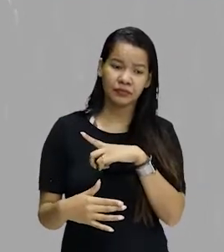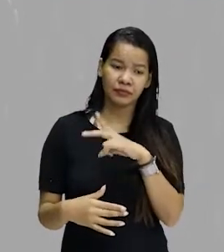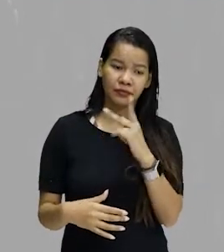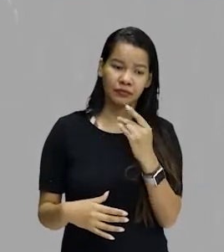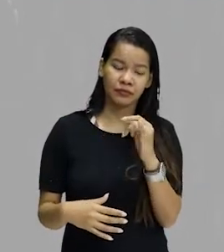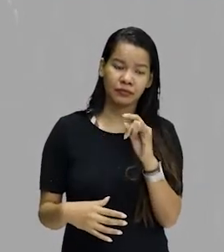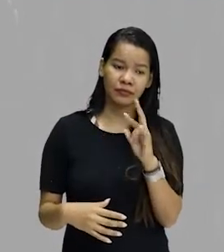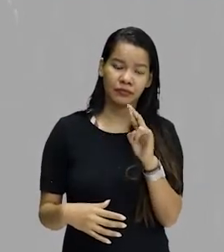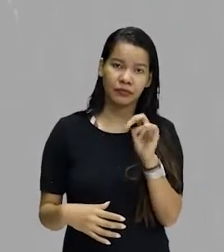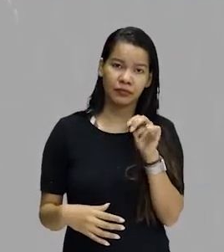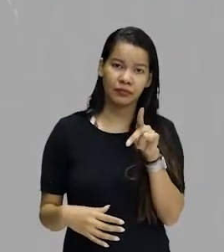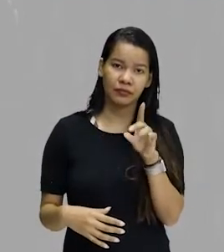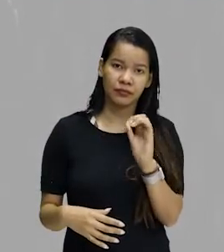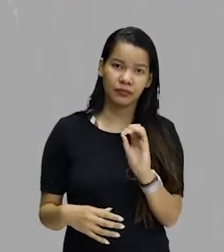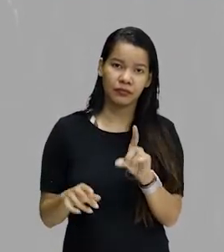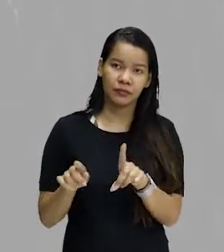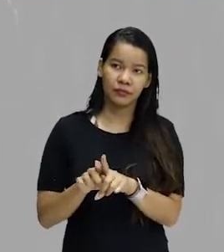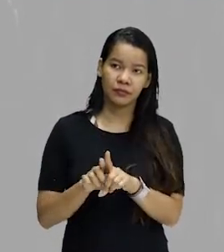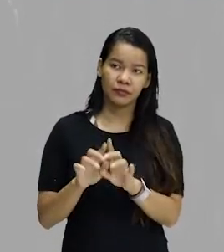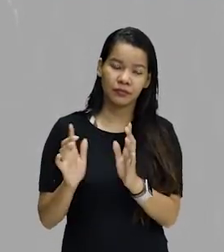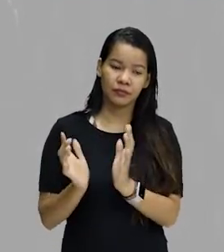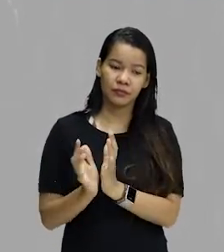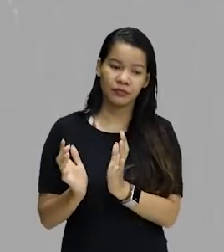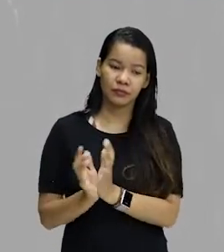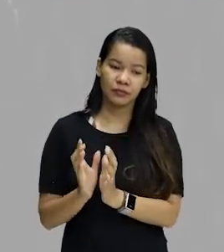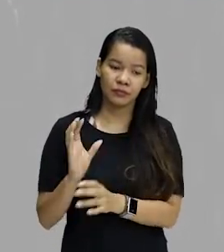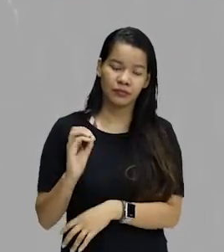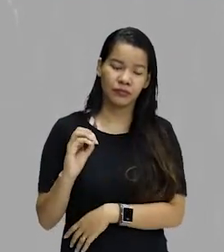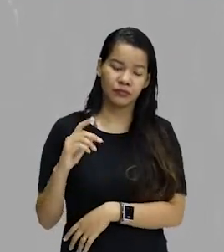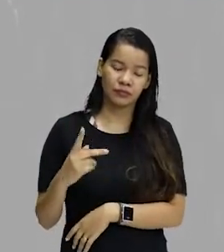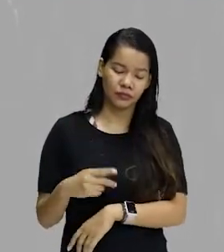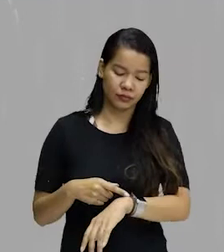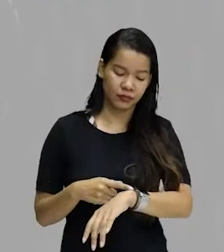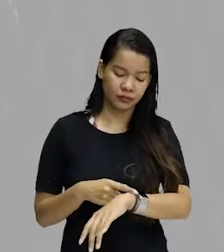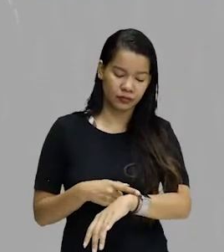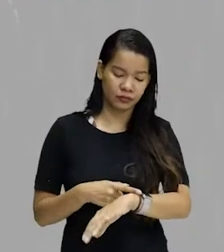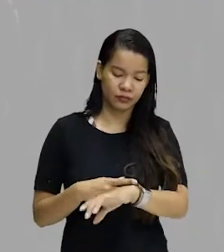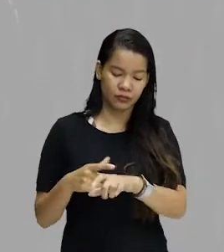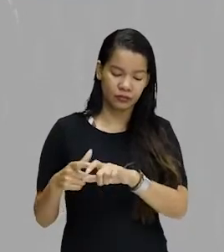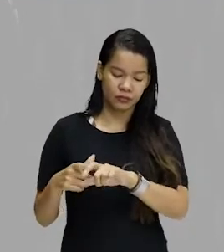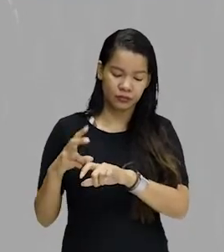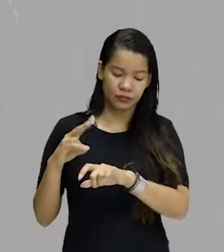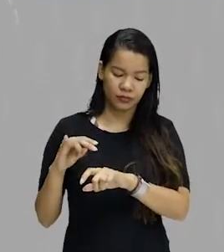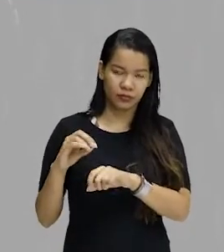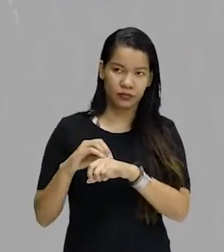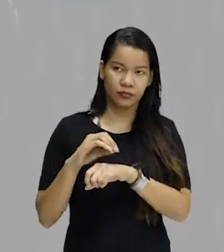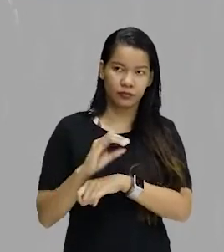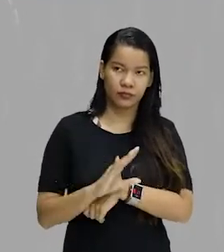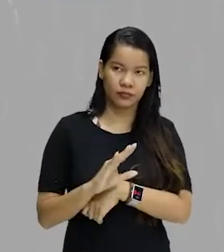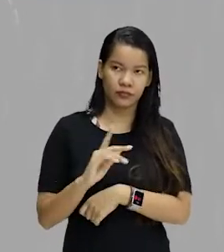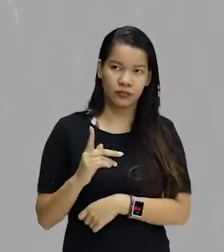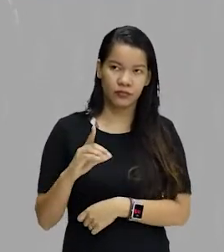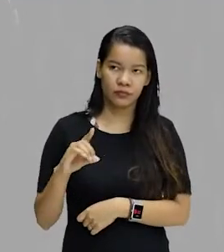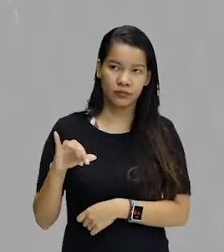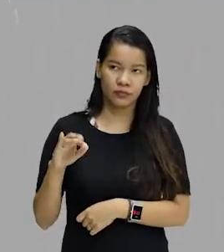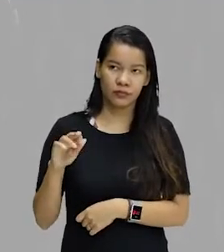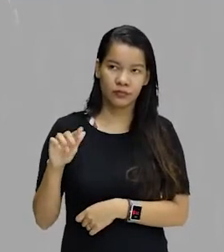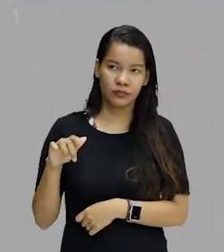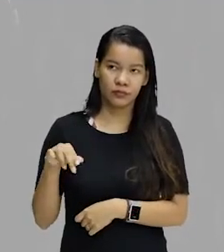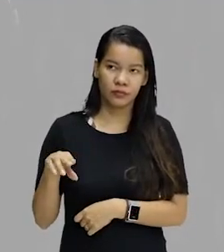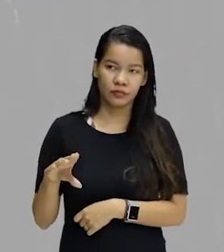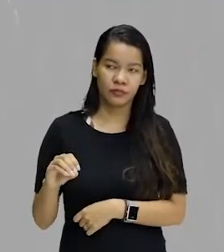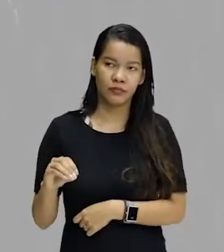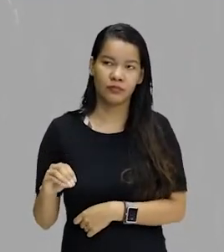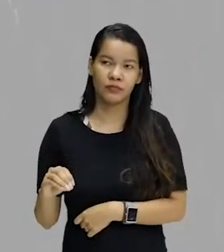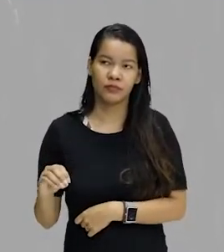o hidrogênio e o grupo OH. Para onde vai o hidrogênio? Regra de Markov-Nikov.